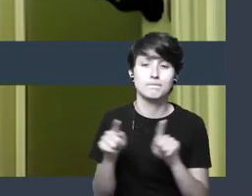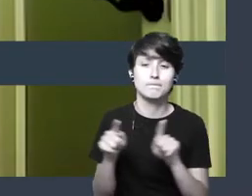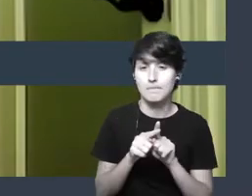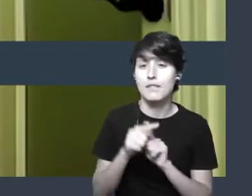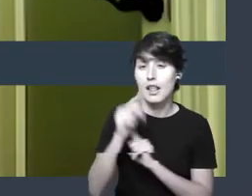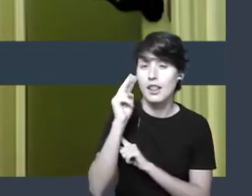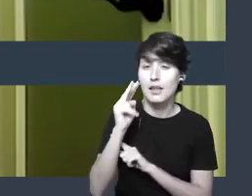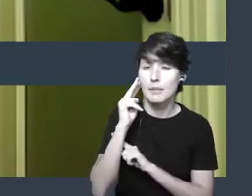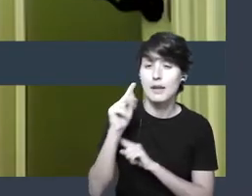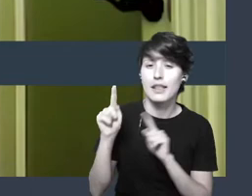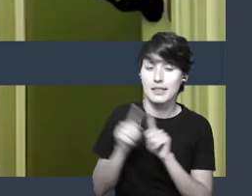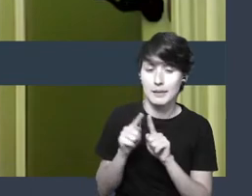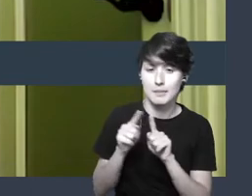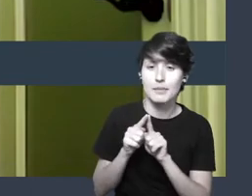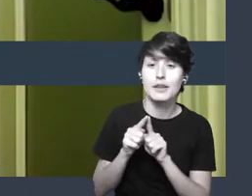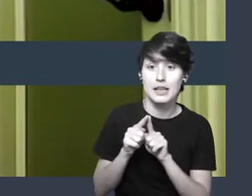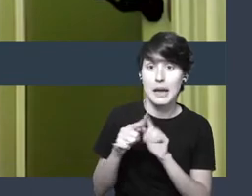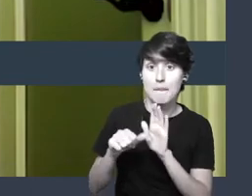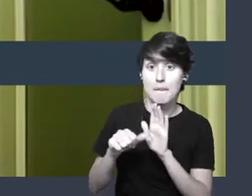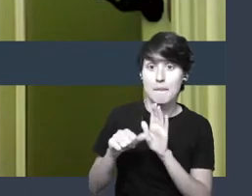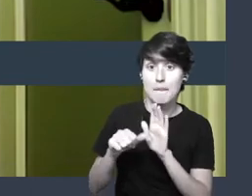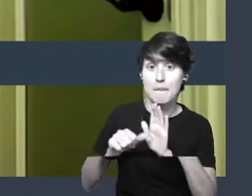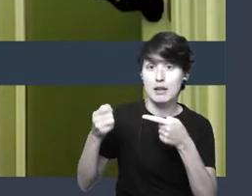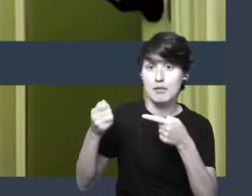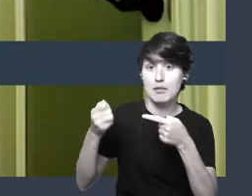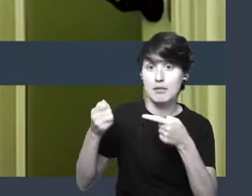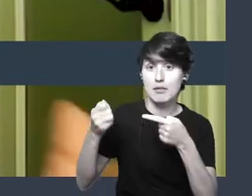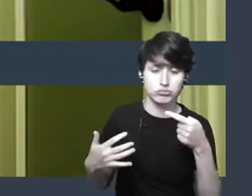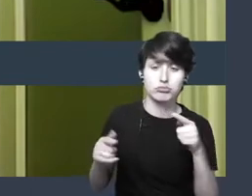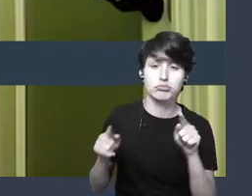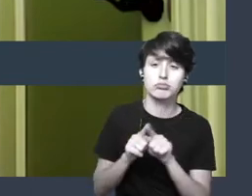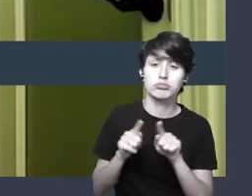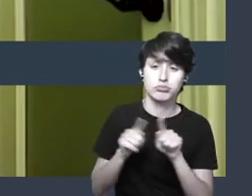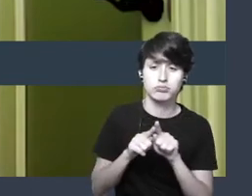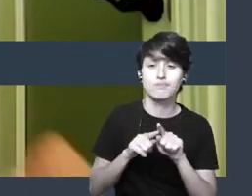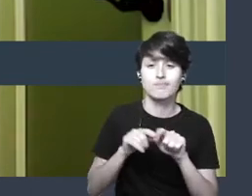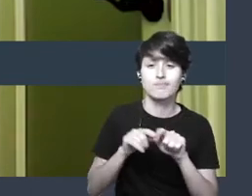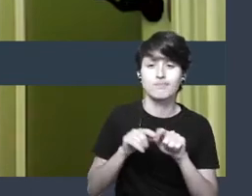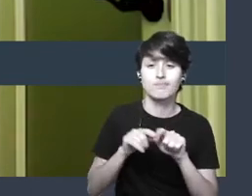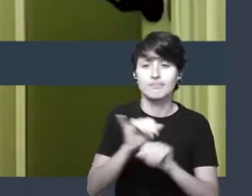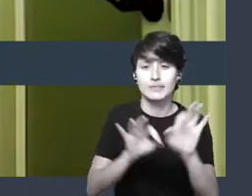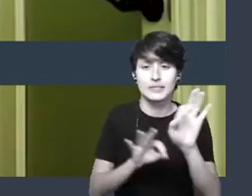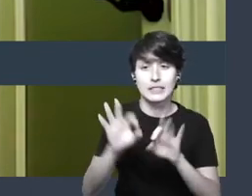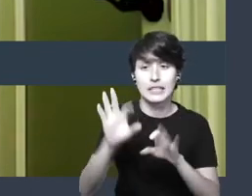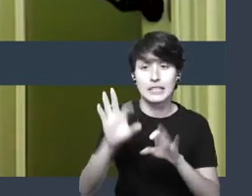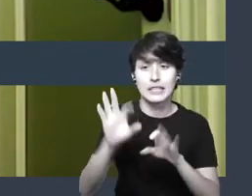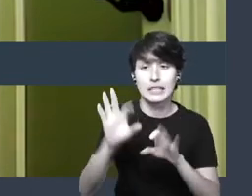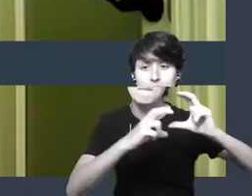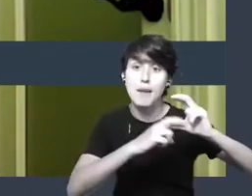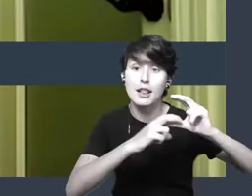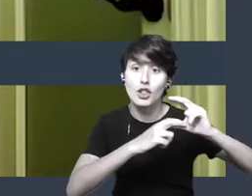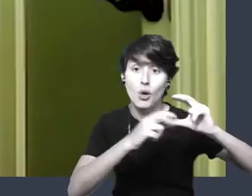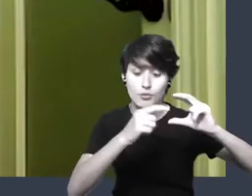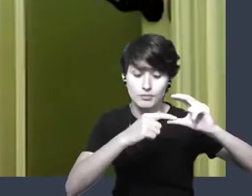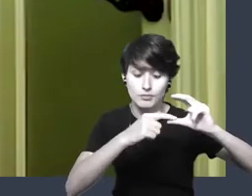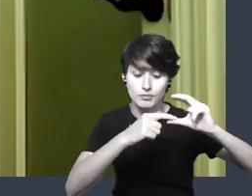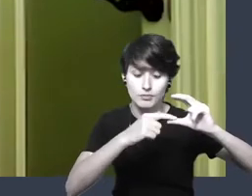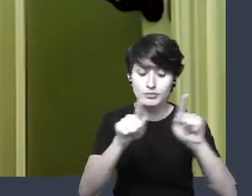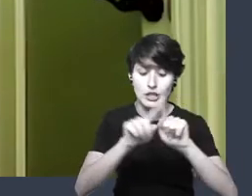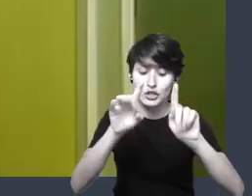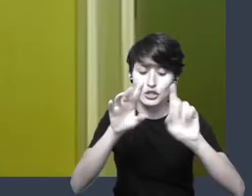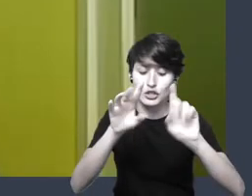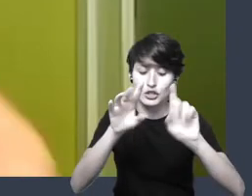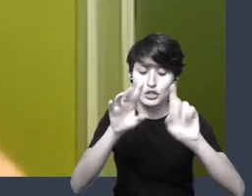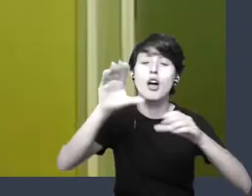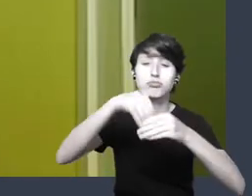Fairlearn, AIF360 e a What If Tool, elas estão disponíveis em Python, enquanto Lyft, infelizmente, só está disponível em Scala por